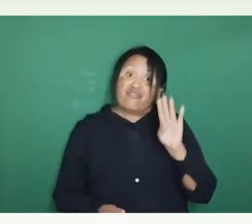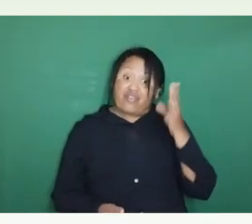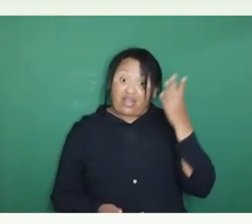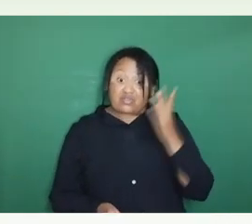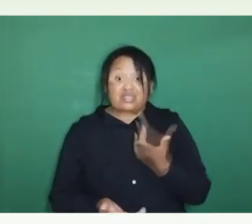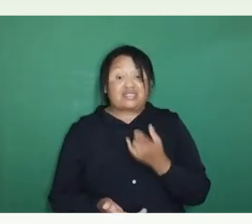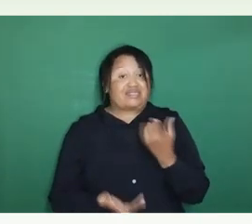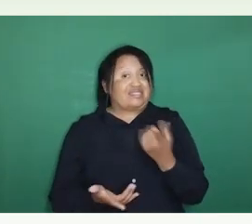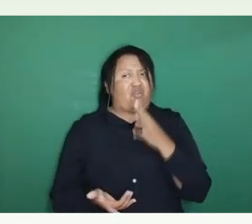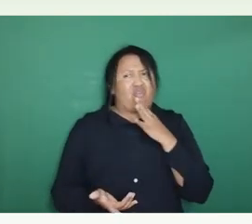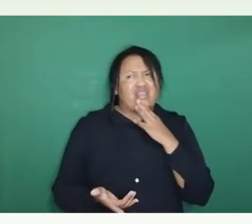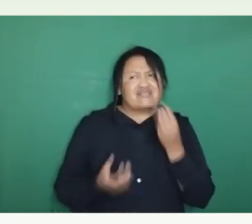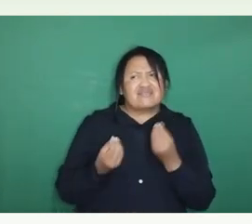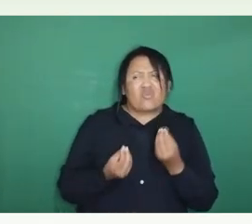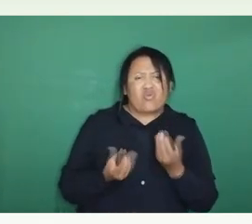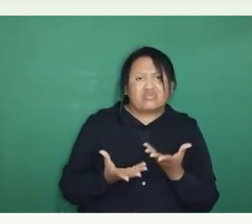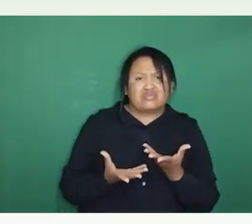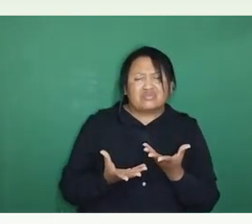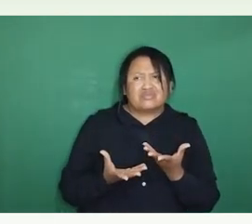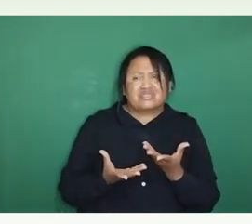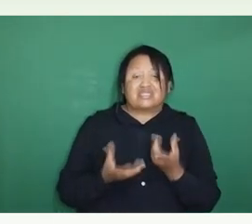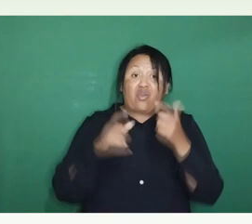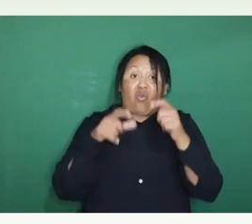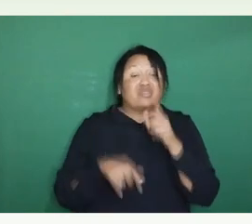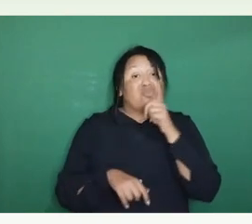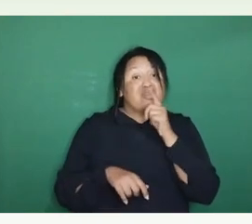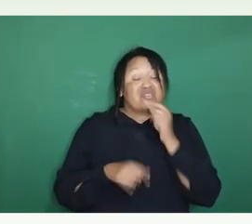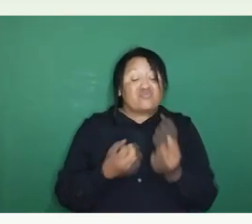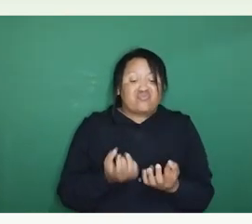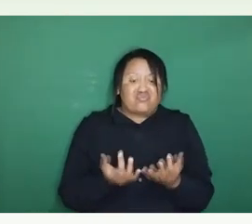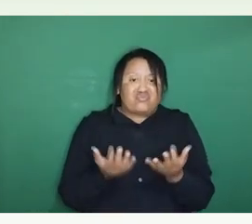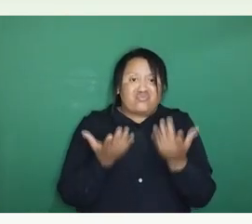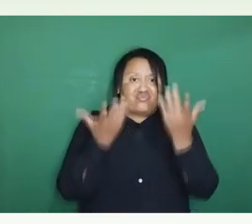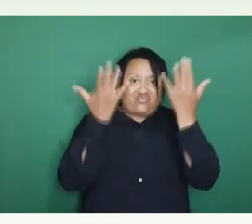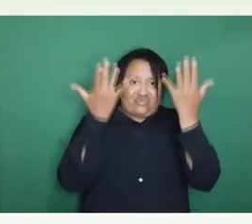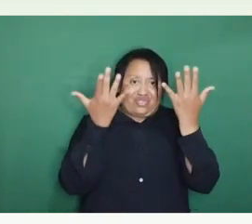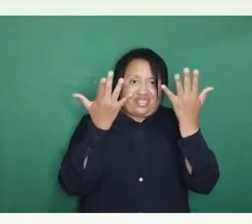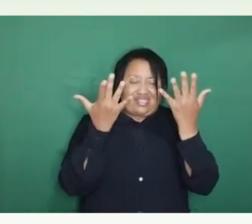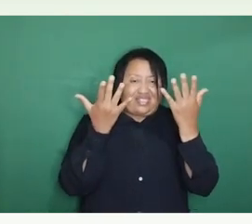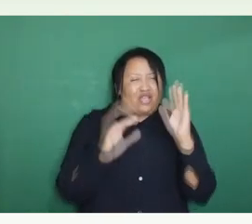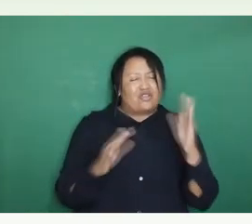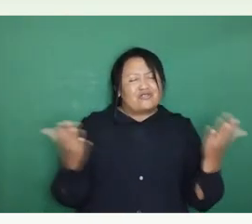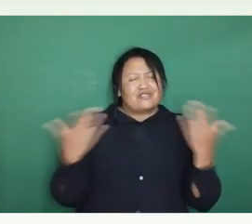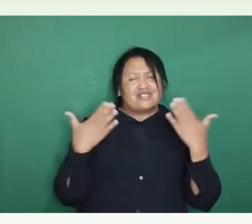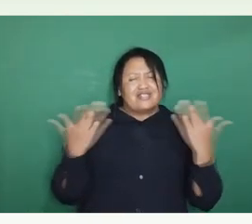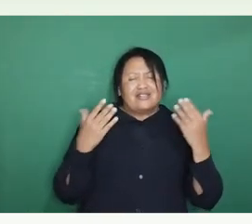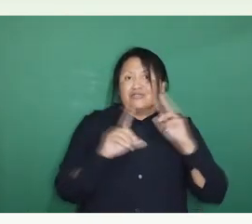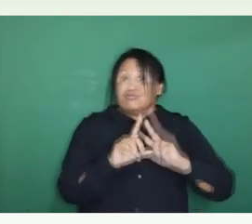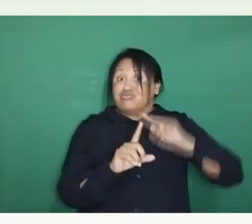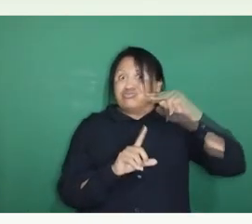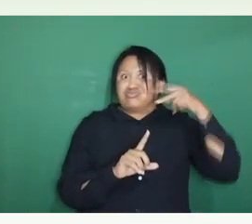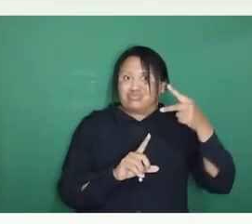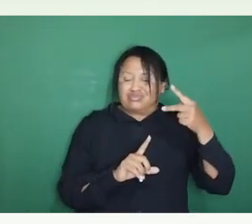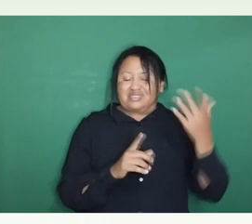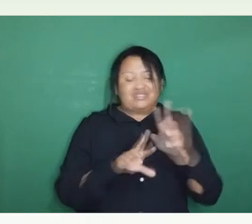certo conhecido como efeito de lar de um líquido evaporado em temperaturas muito